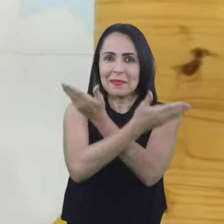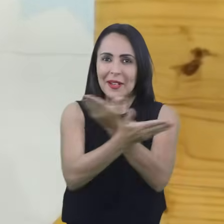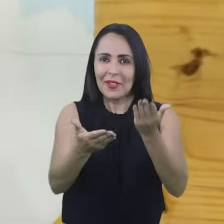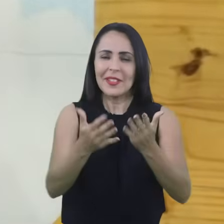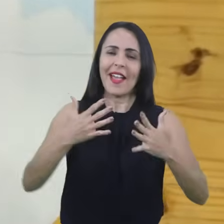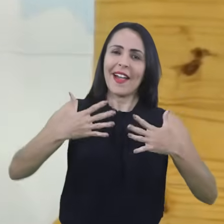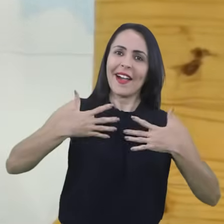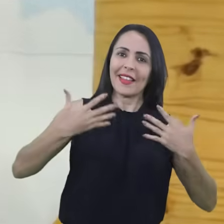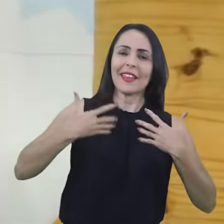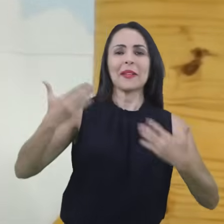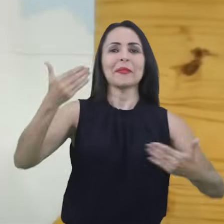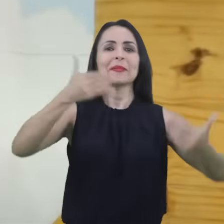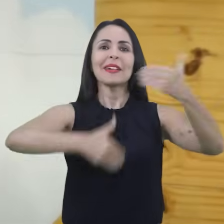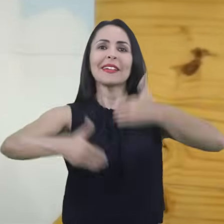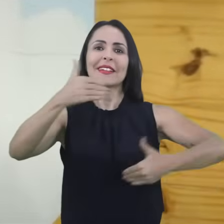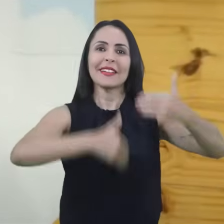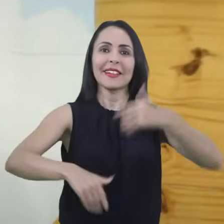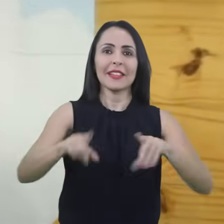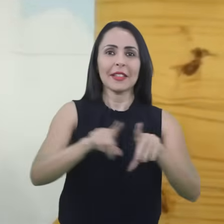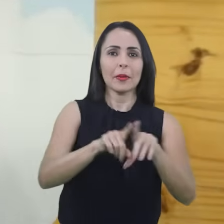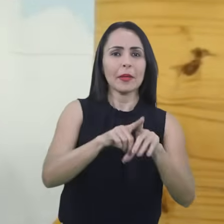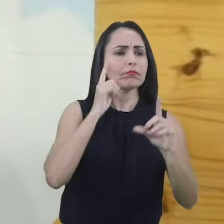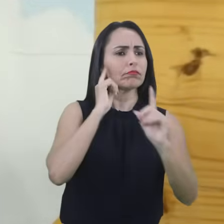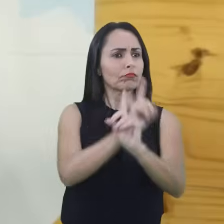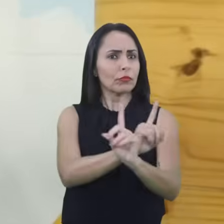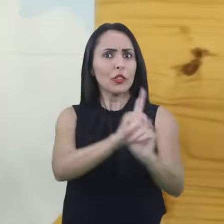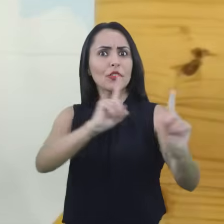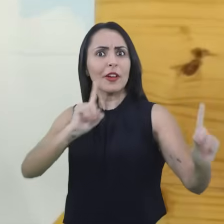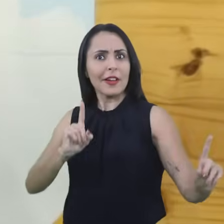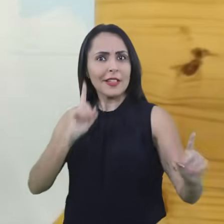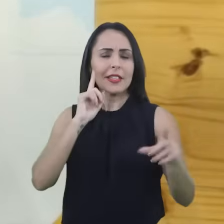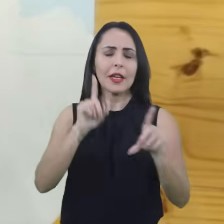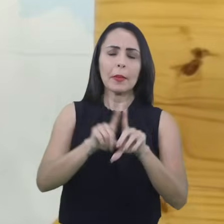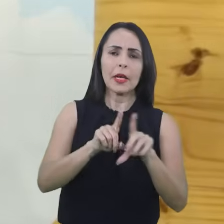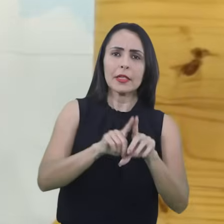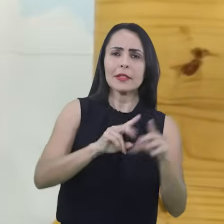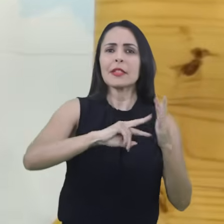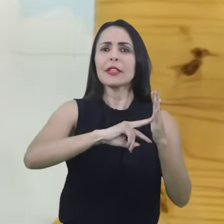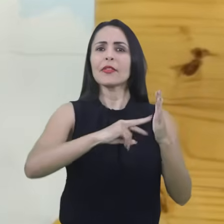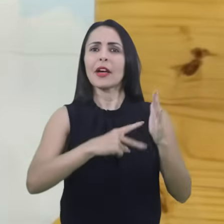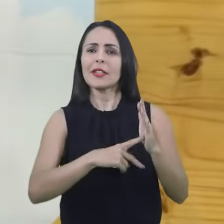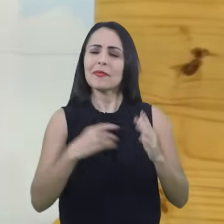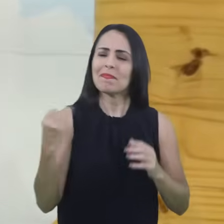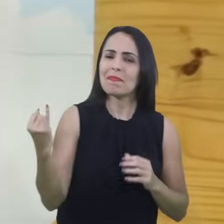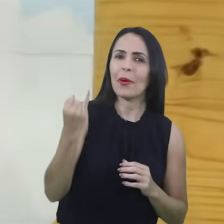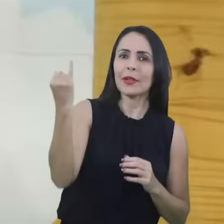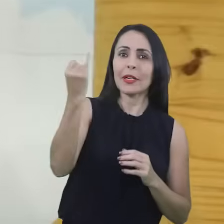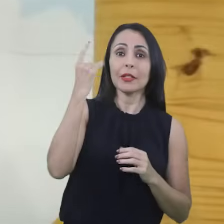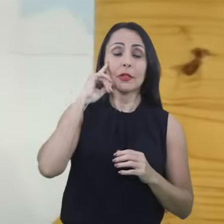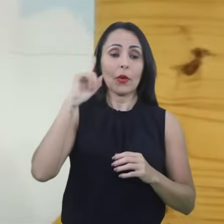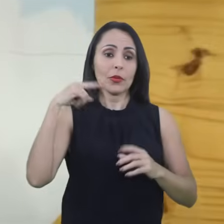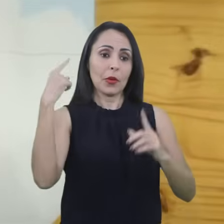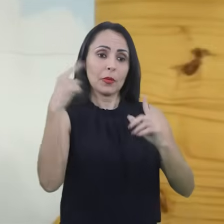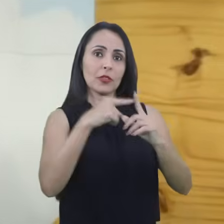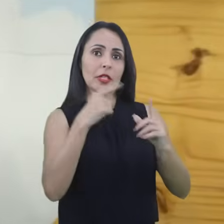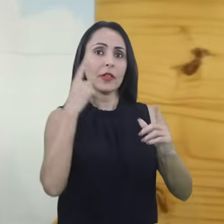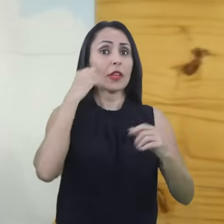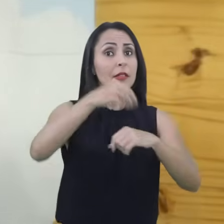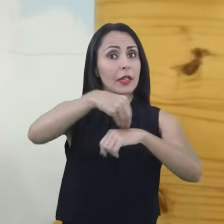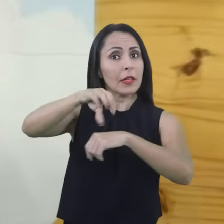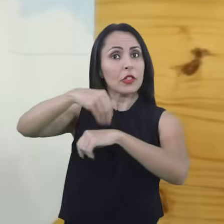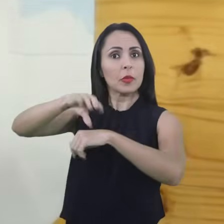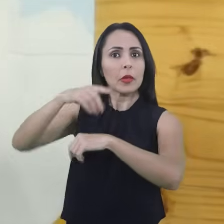e alegria em participar, mesmo à distância, dessa ocasião tão significativa. O nosso objetivo é que essa